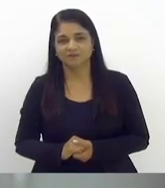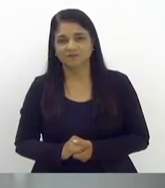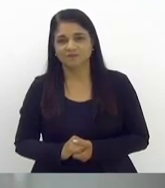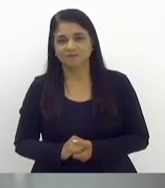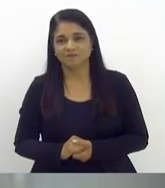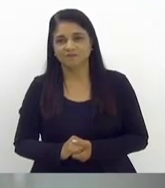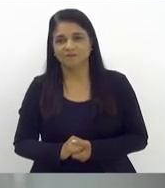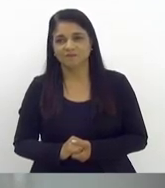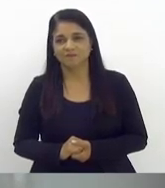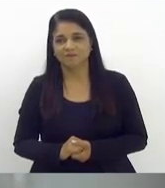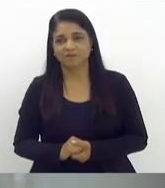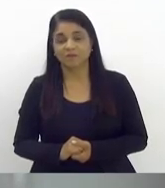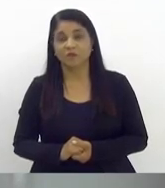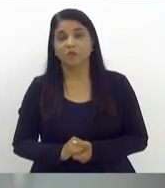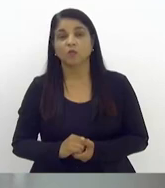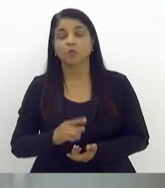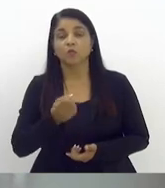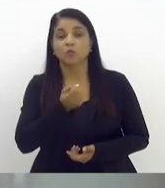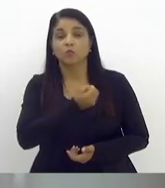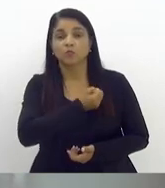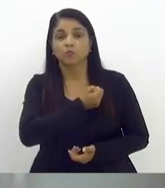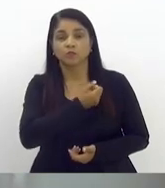O 36.